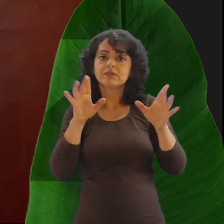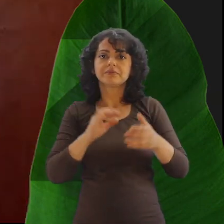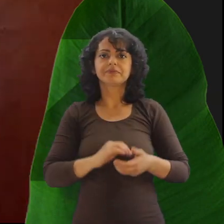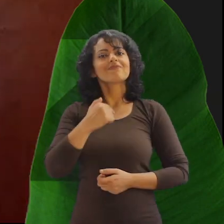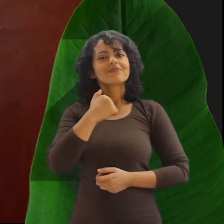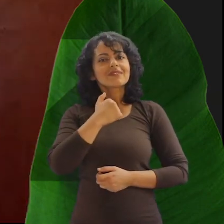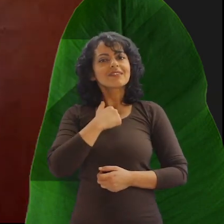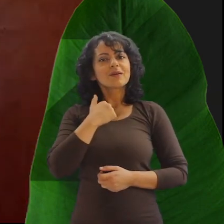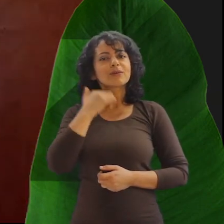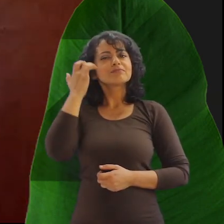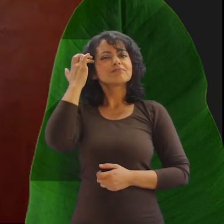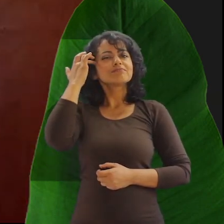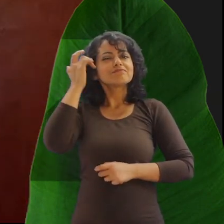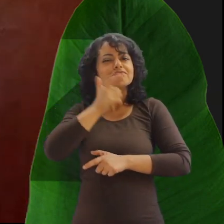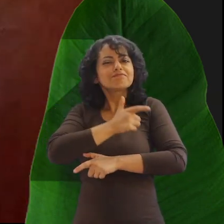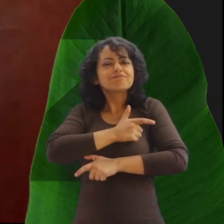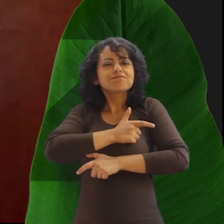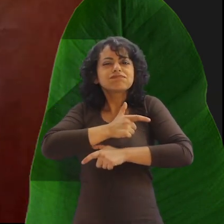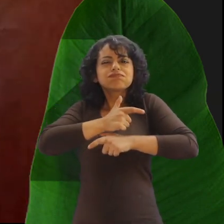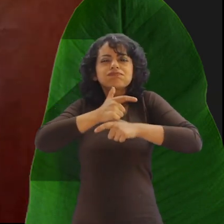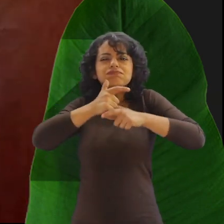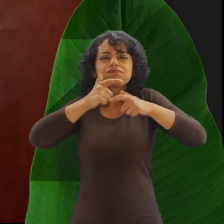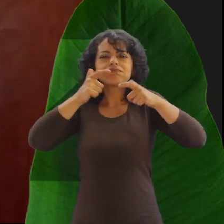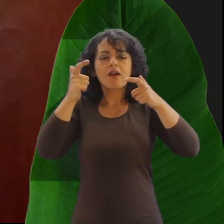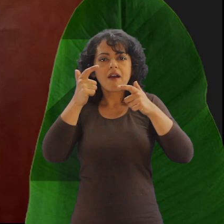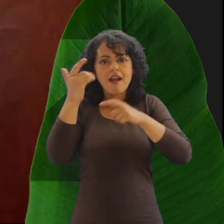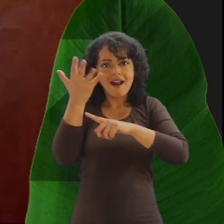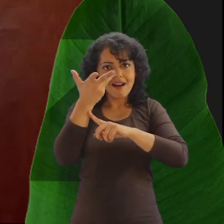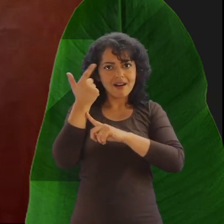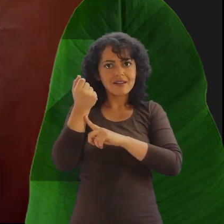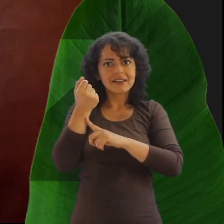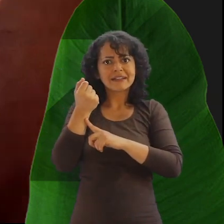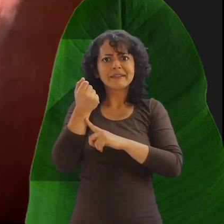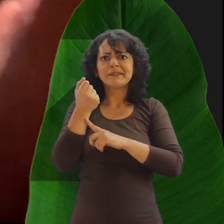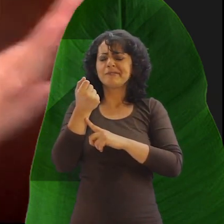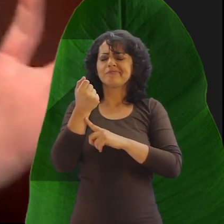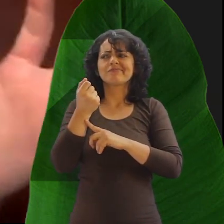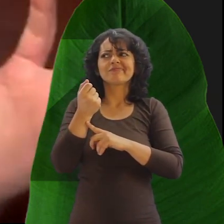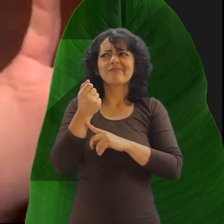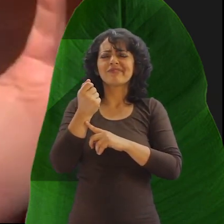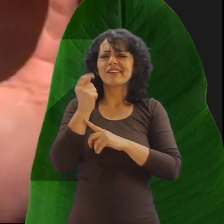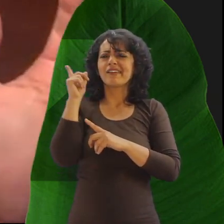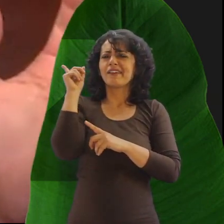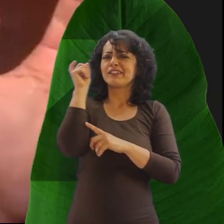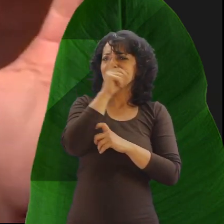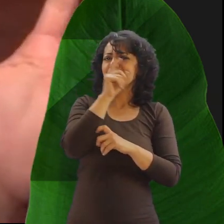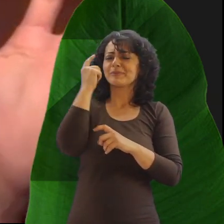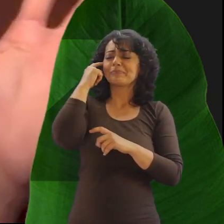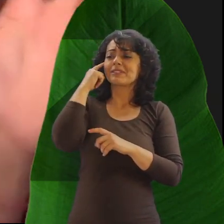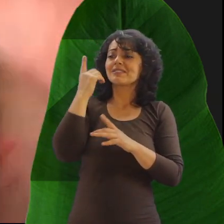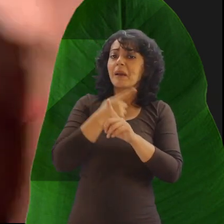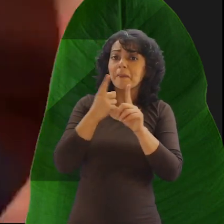artístico, é muito doido pensar isso, foi numa época de